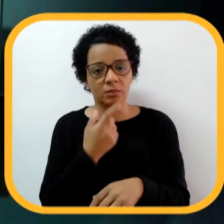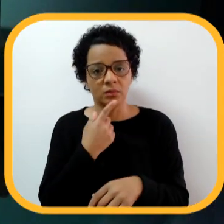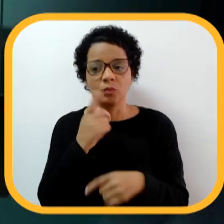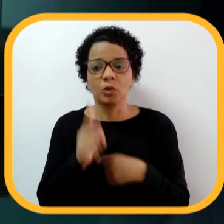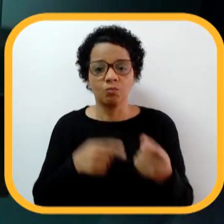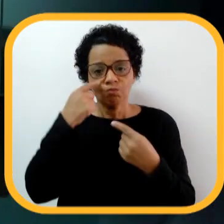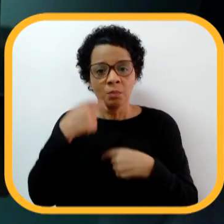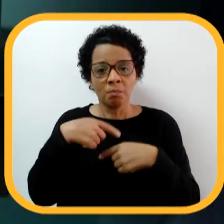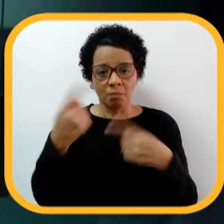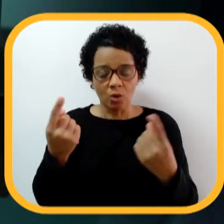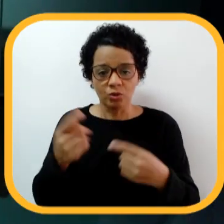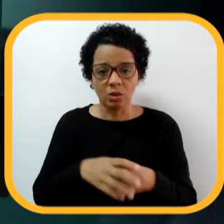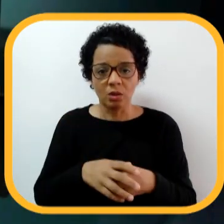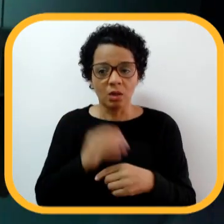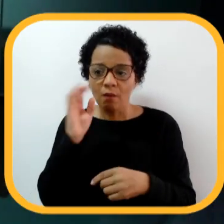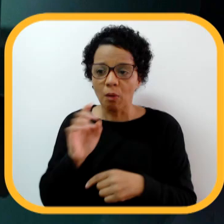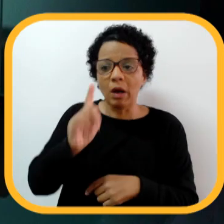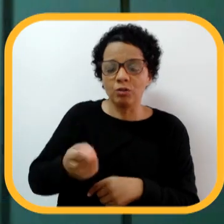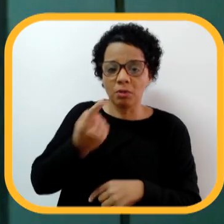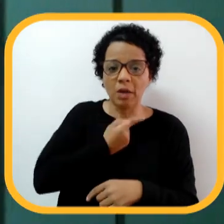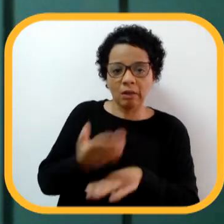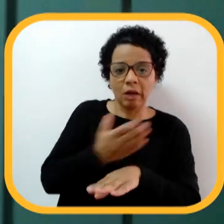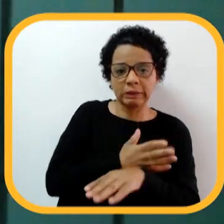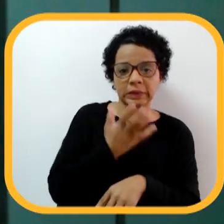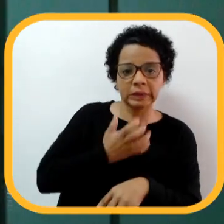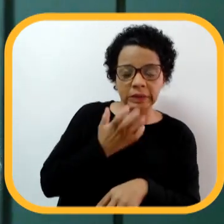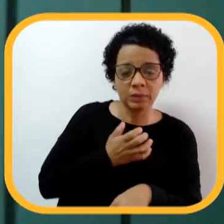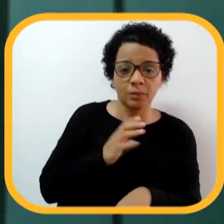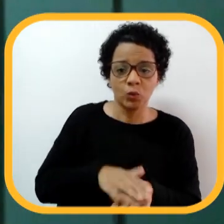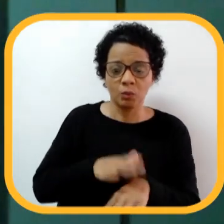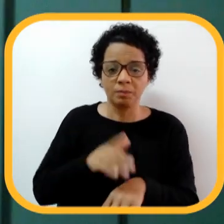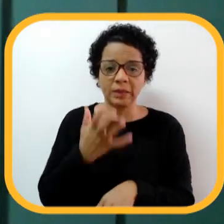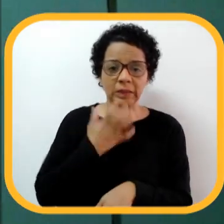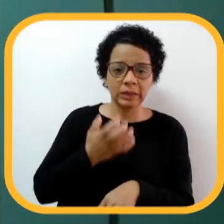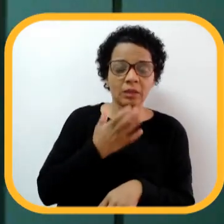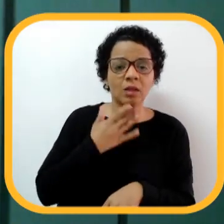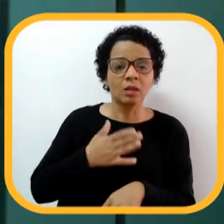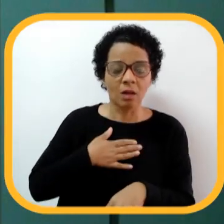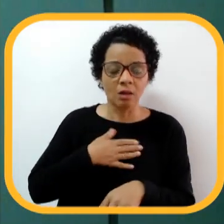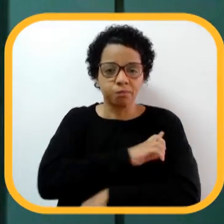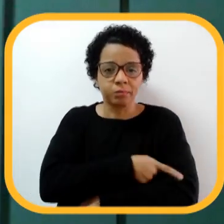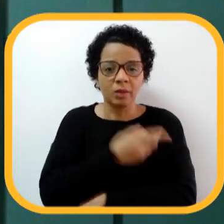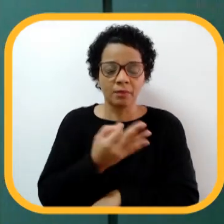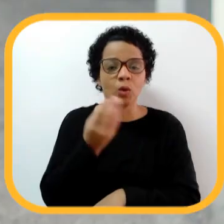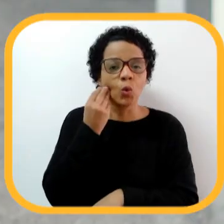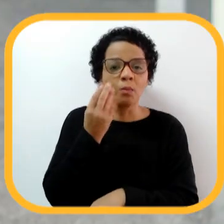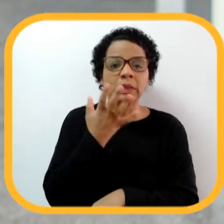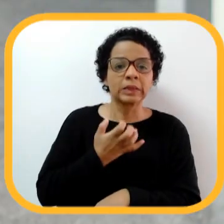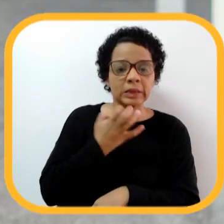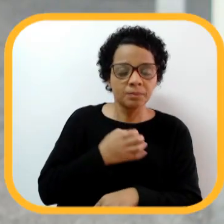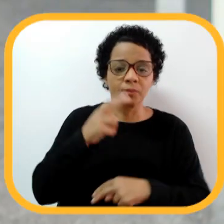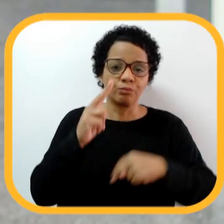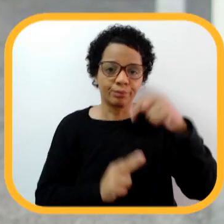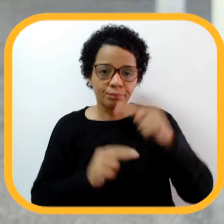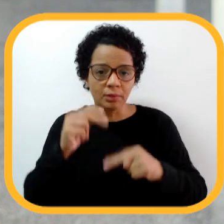é mostrar exatamente como é que é o estado das coisas. Temos que nos precaver. Aqui a prevenção é a grande arma, e a prevenção é